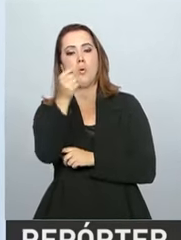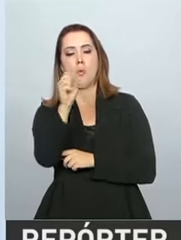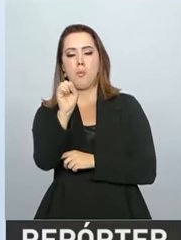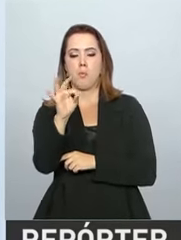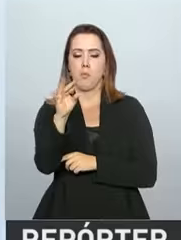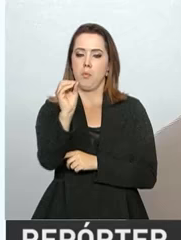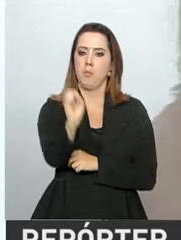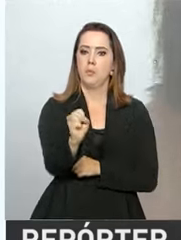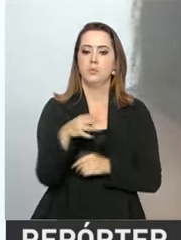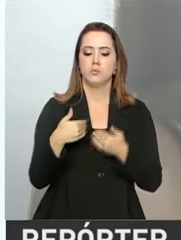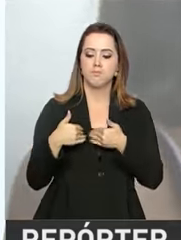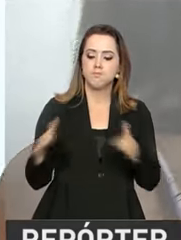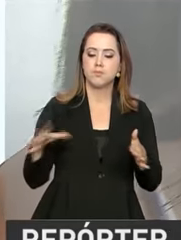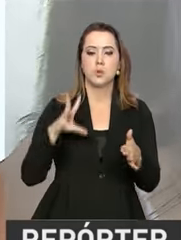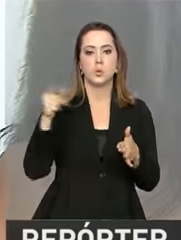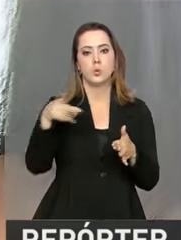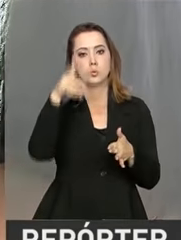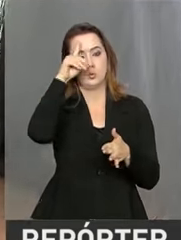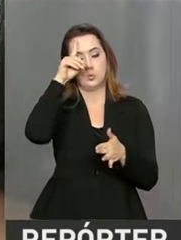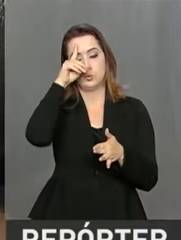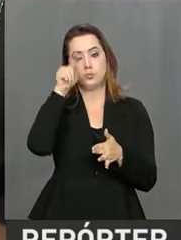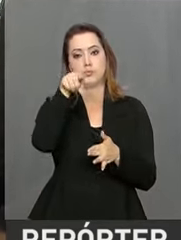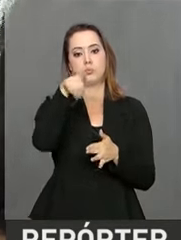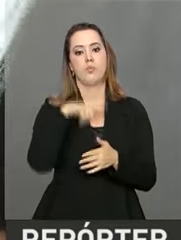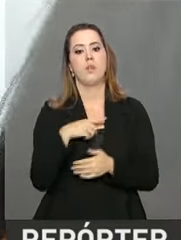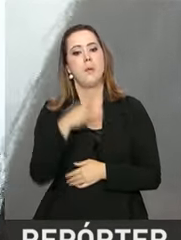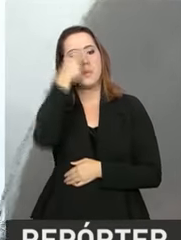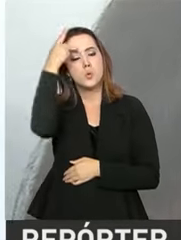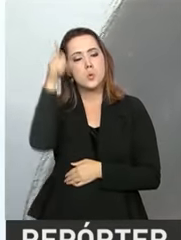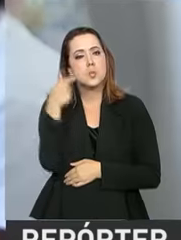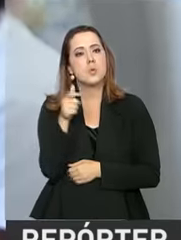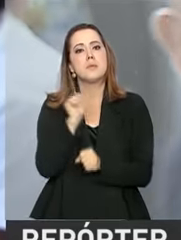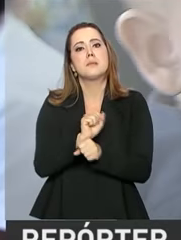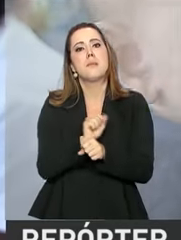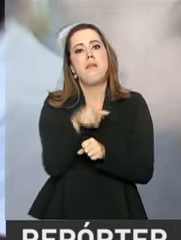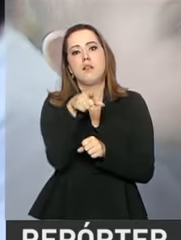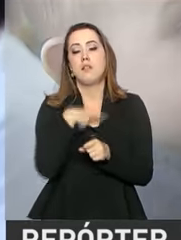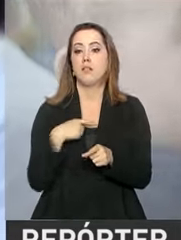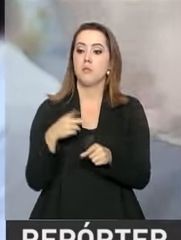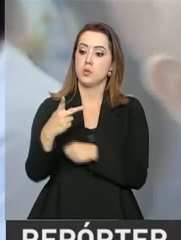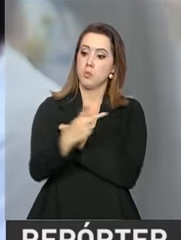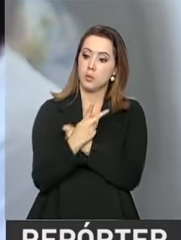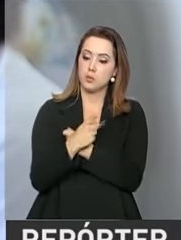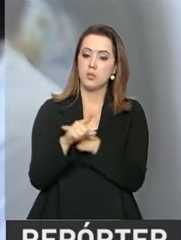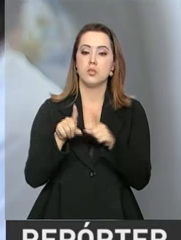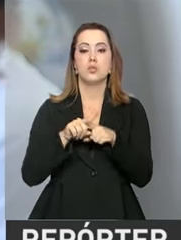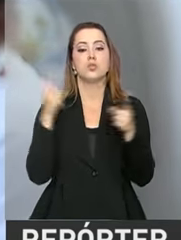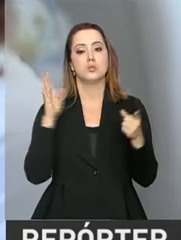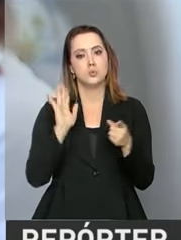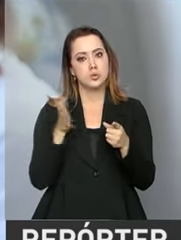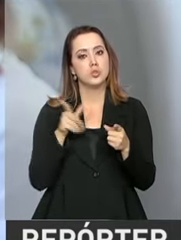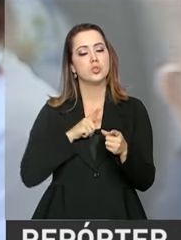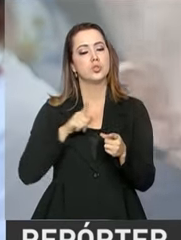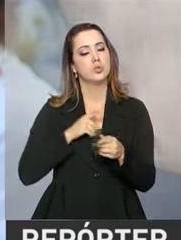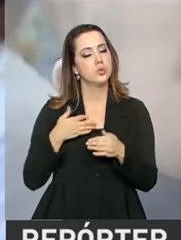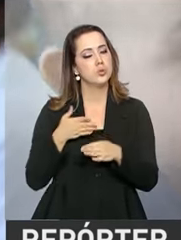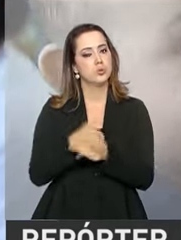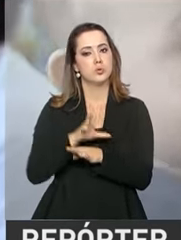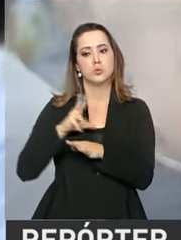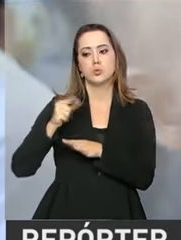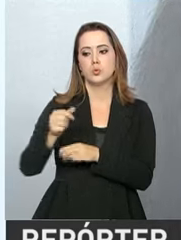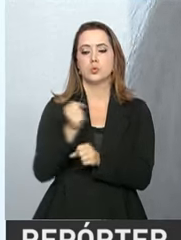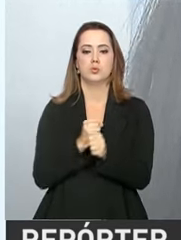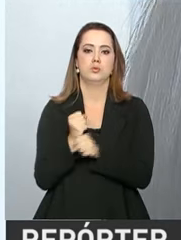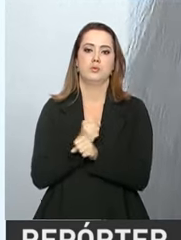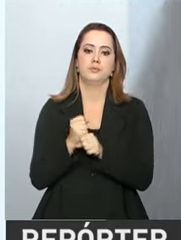atender a população. Mas tem muita gente que não espera as campanhas para se proteger. Afinal, as vacinas estão disponíveis nos postos de saúde durante todo